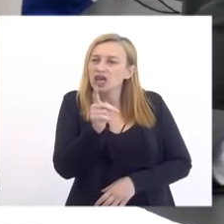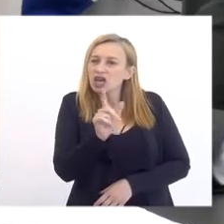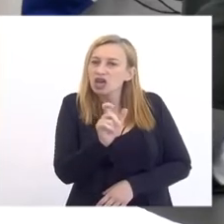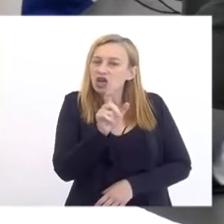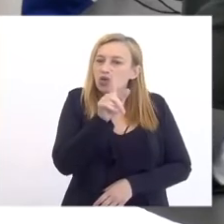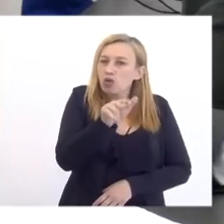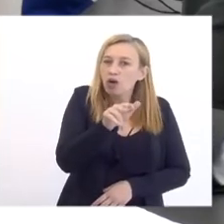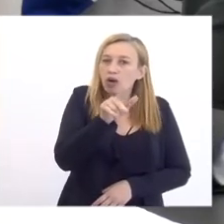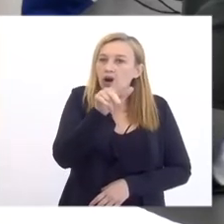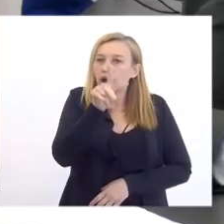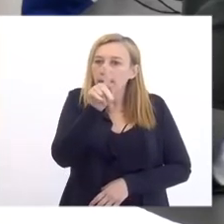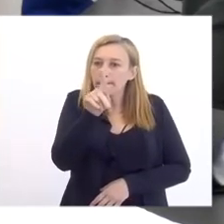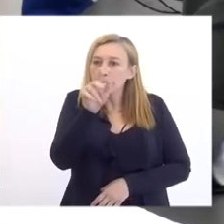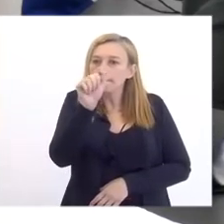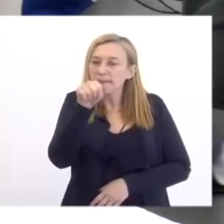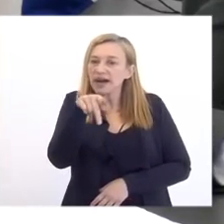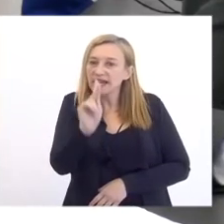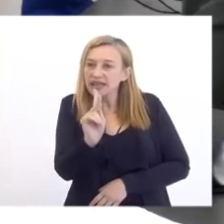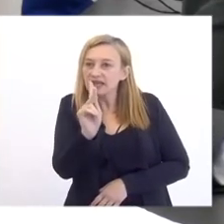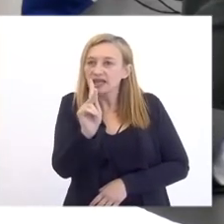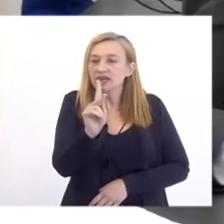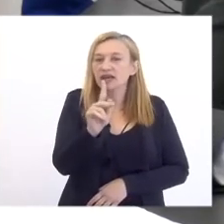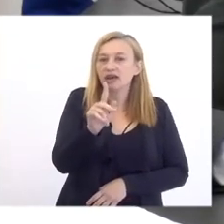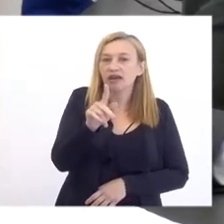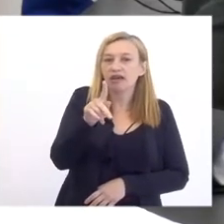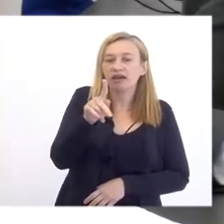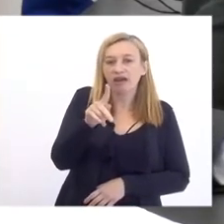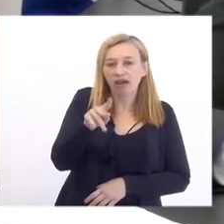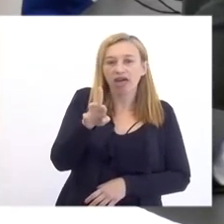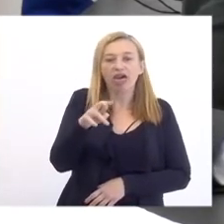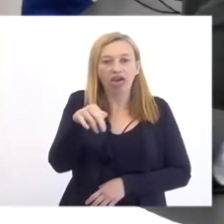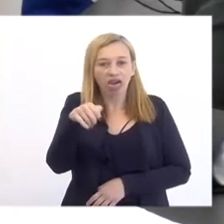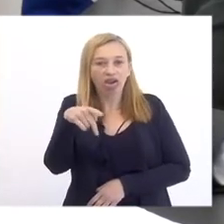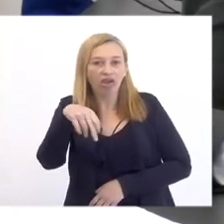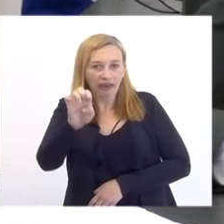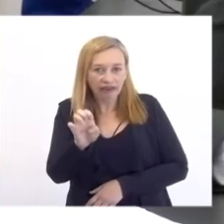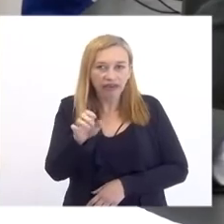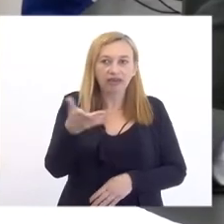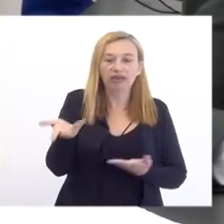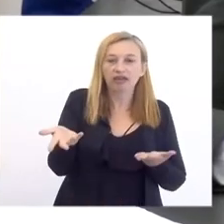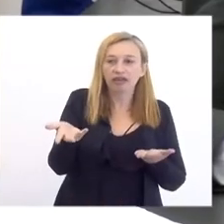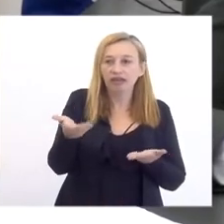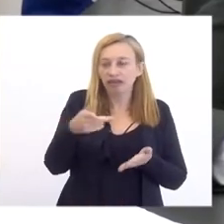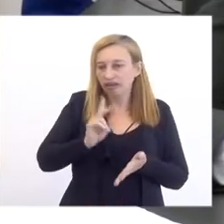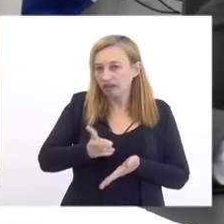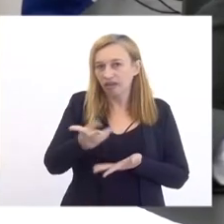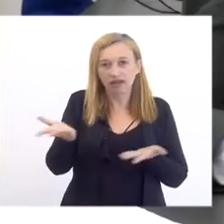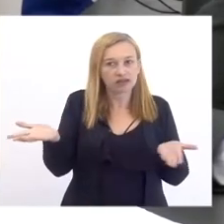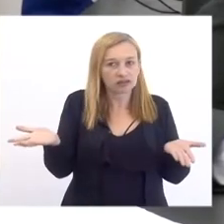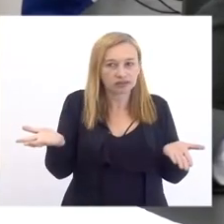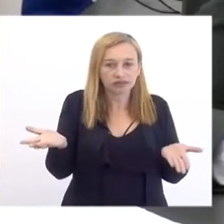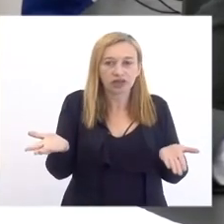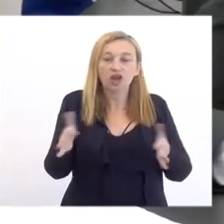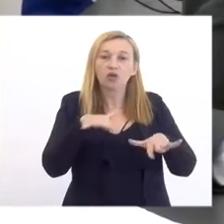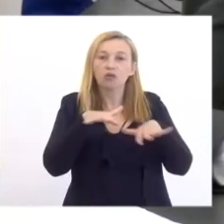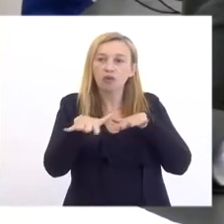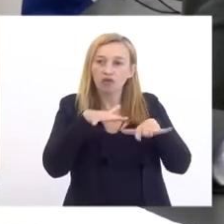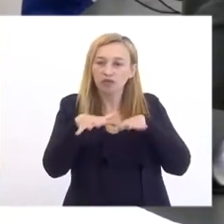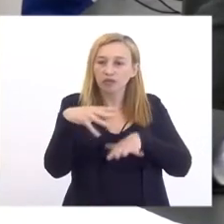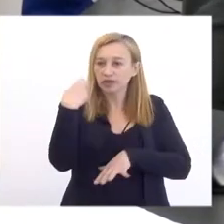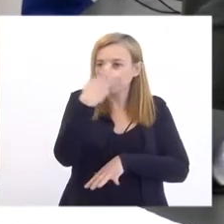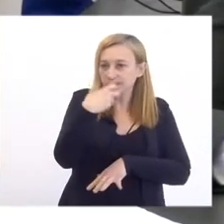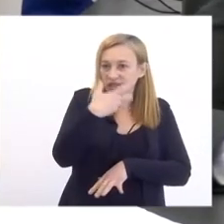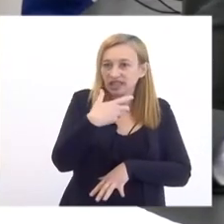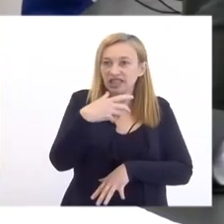hardcore, aí reggae, emocore, é um... Ok, movimento musical. E vamos em frente, que se... De movimento nossa musical... Nossa época é